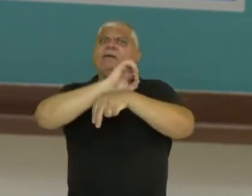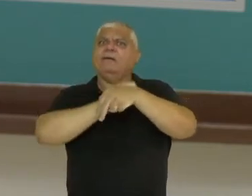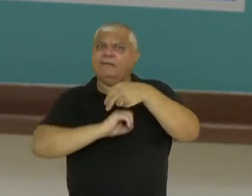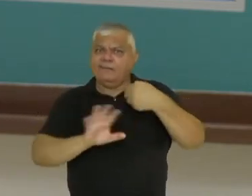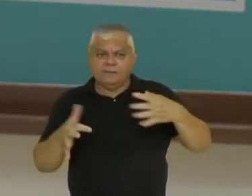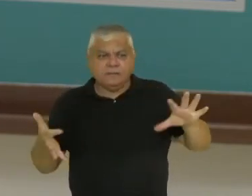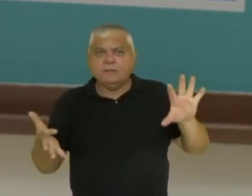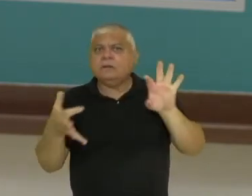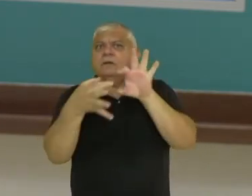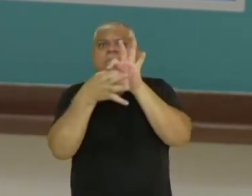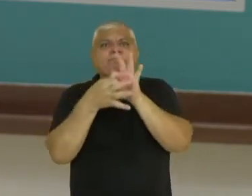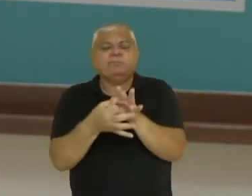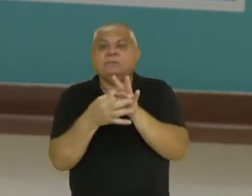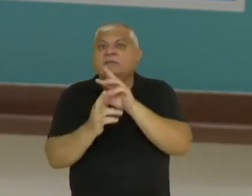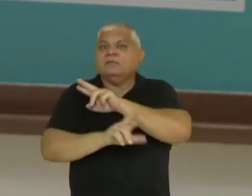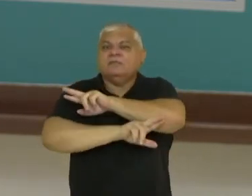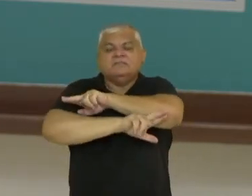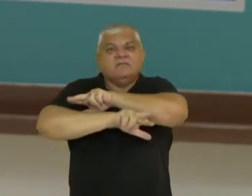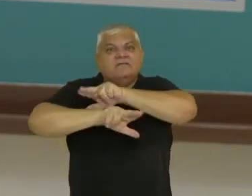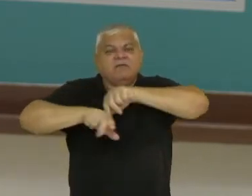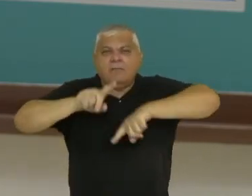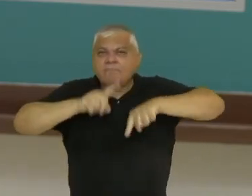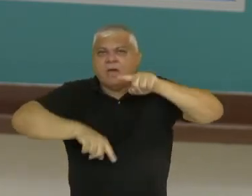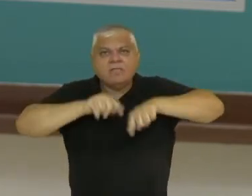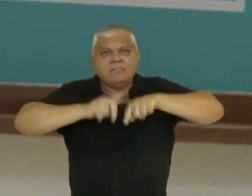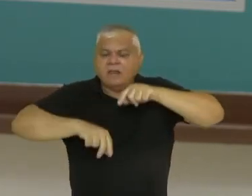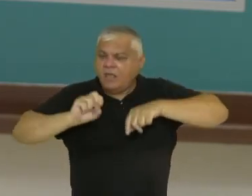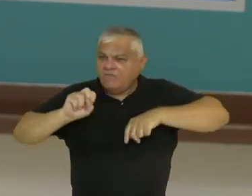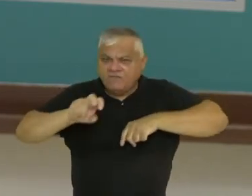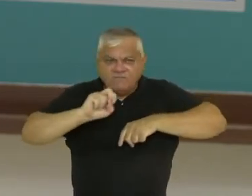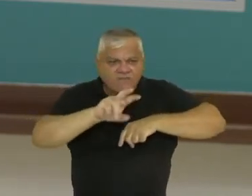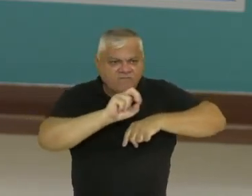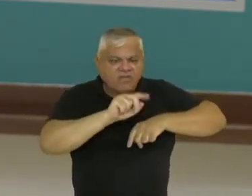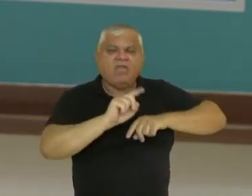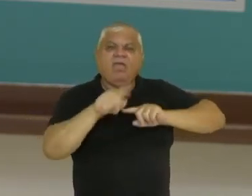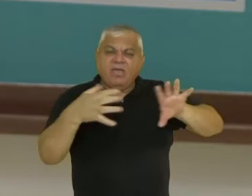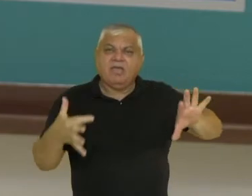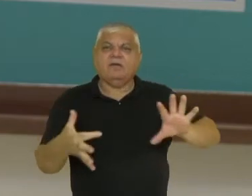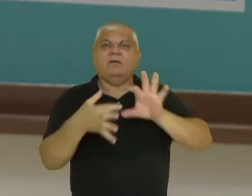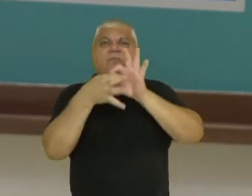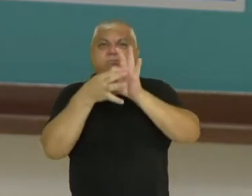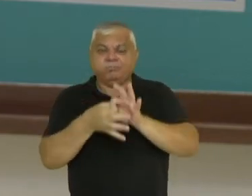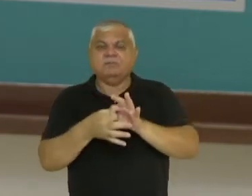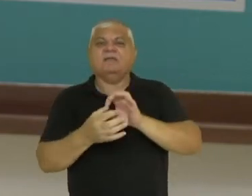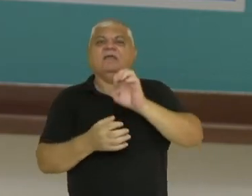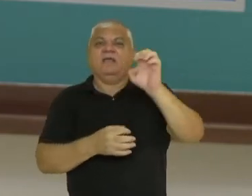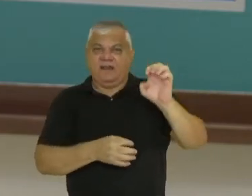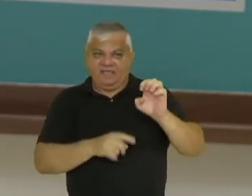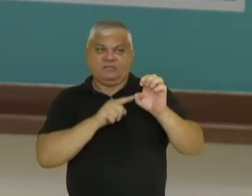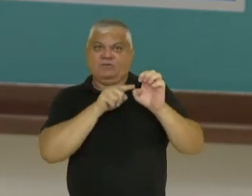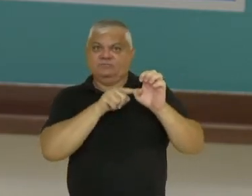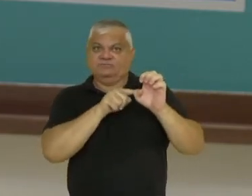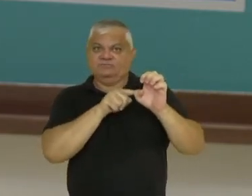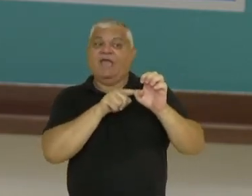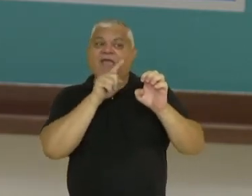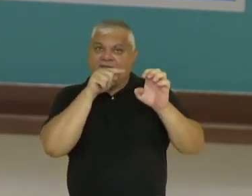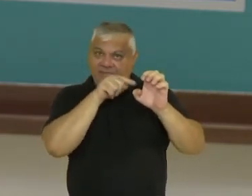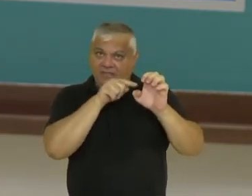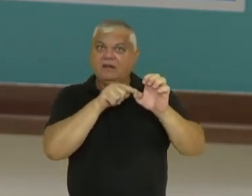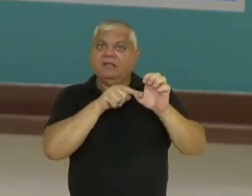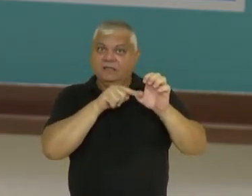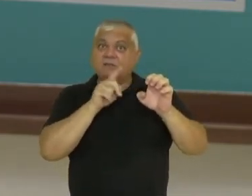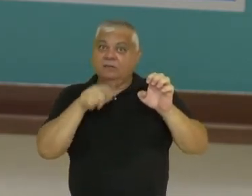que formam as diversas substâncias que a gente tem acontecem através de ligação entre os elétrons. Então, os elétrons